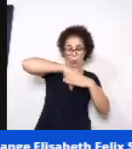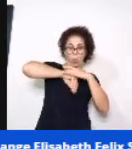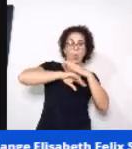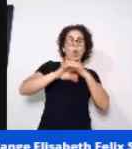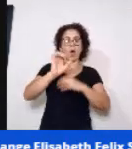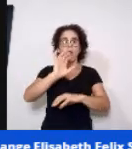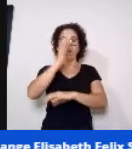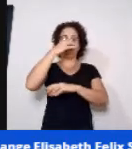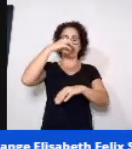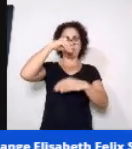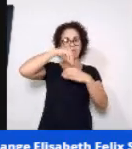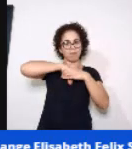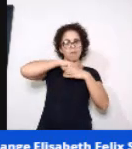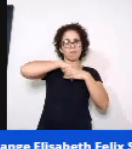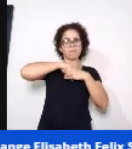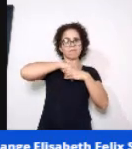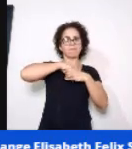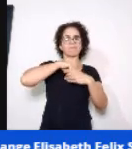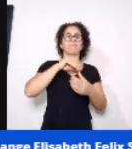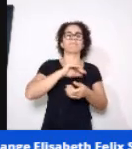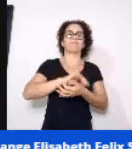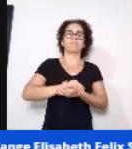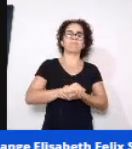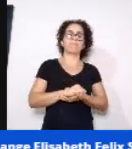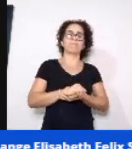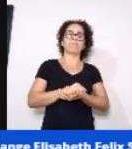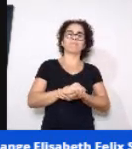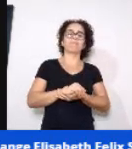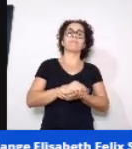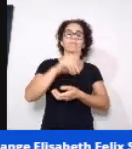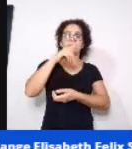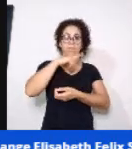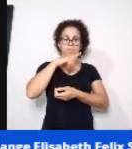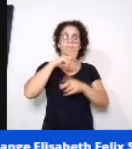Tem o do vencedor. Mais um, por favor. Tem também a...